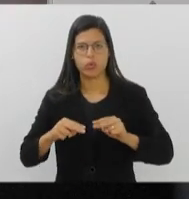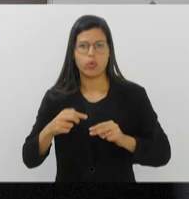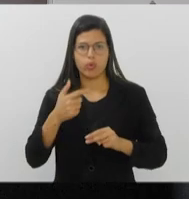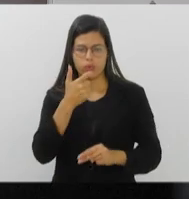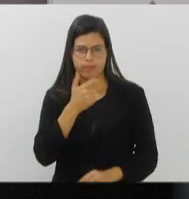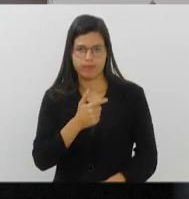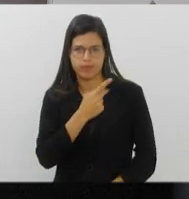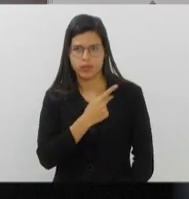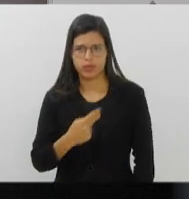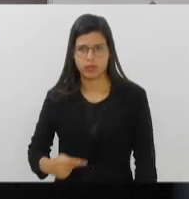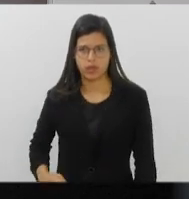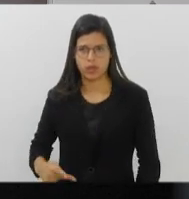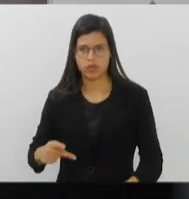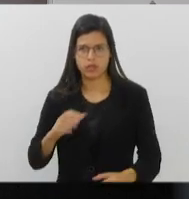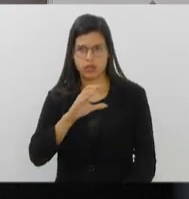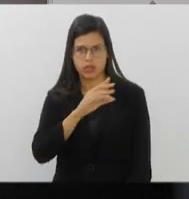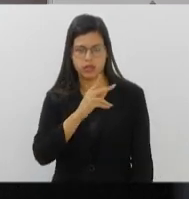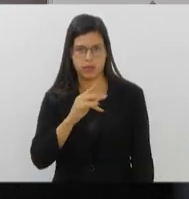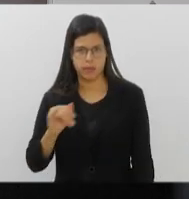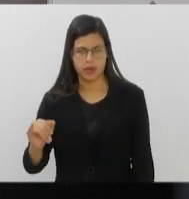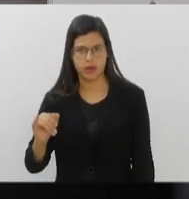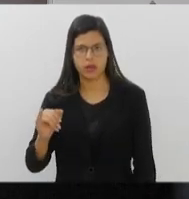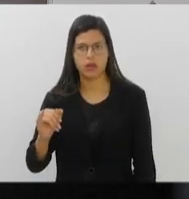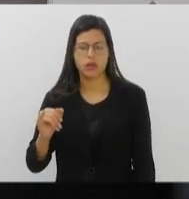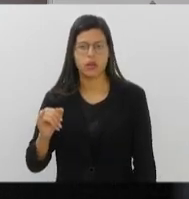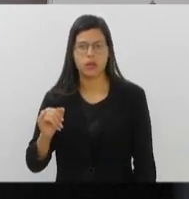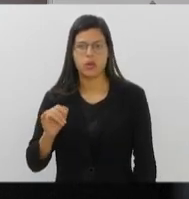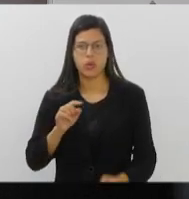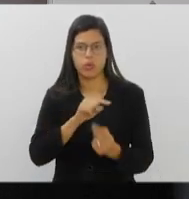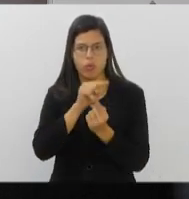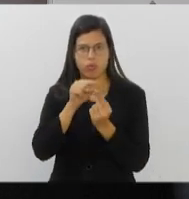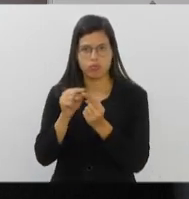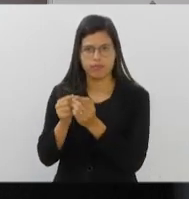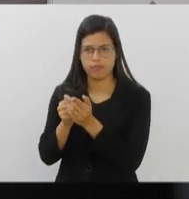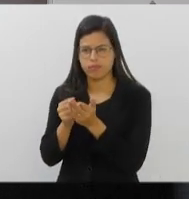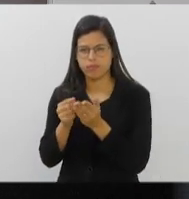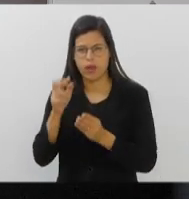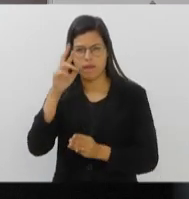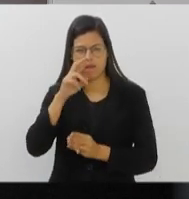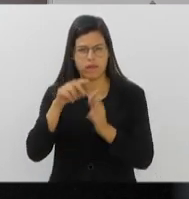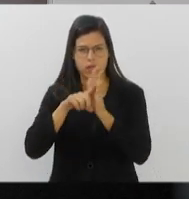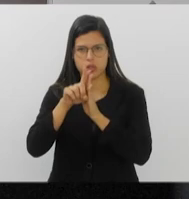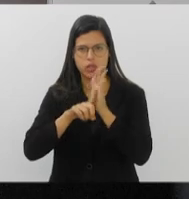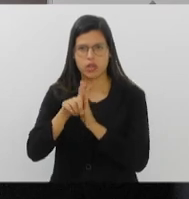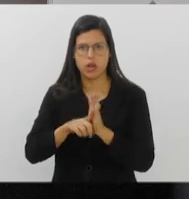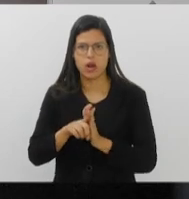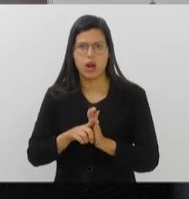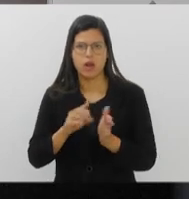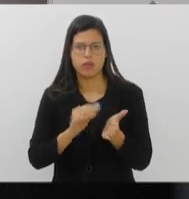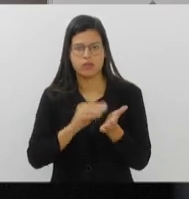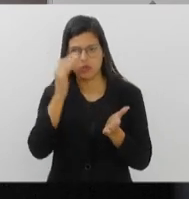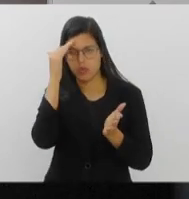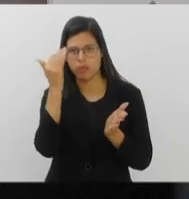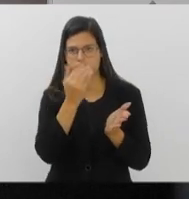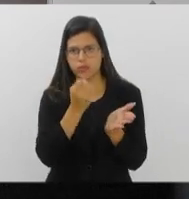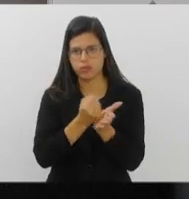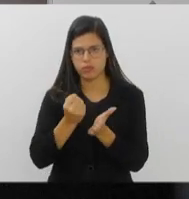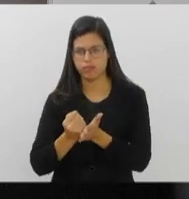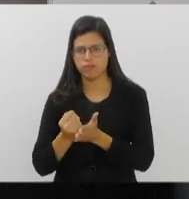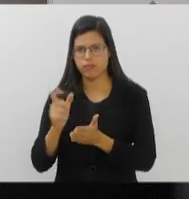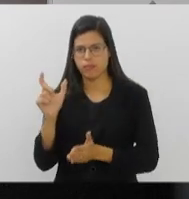da Comissão Parlamentar de Inquérito, destinada a apurar o descumprimento dos contratos de plano de saúde com pessoas com